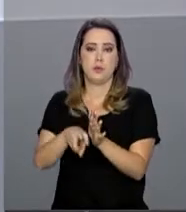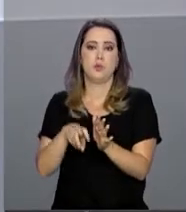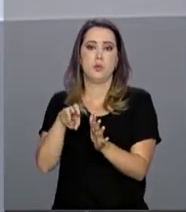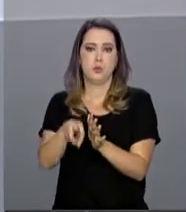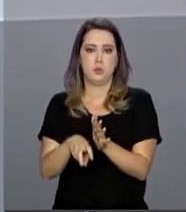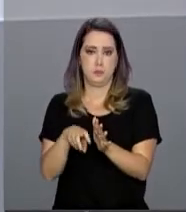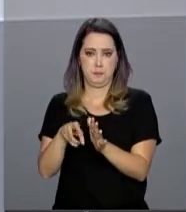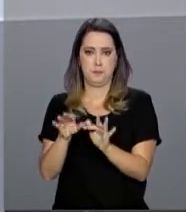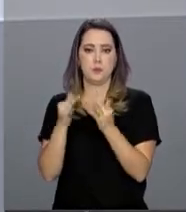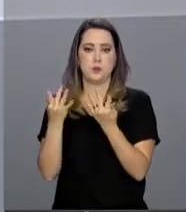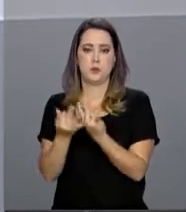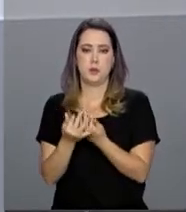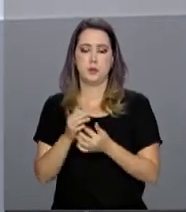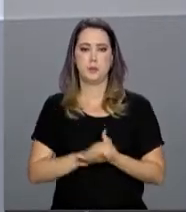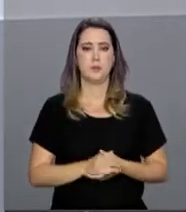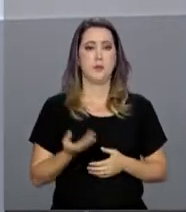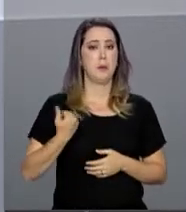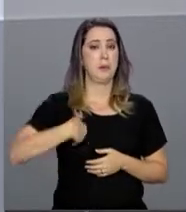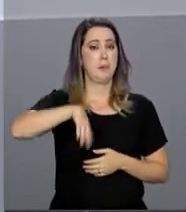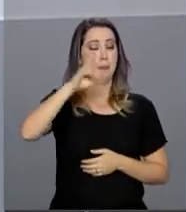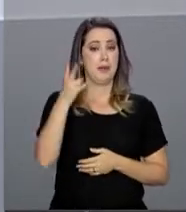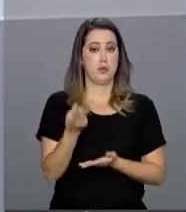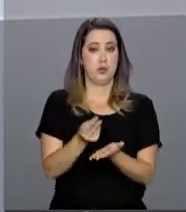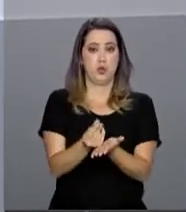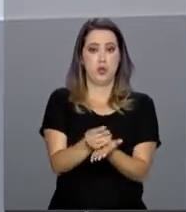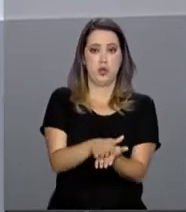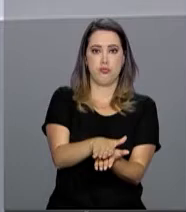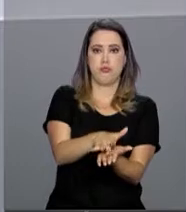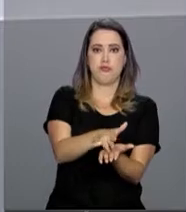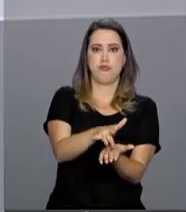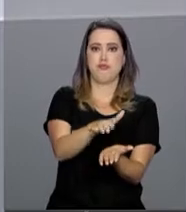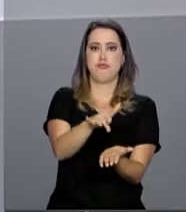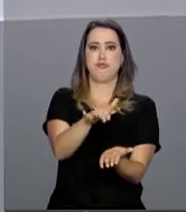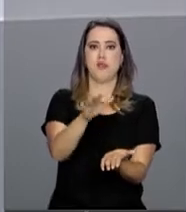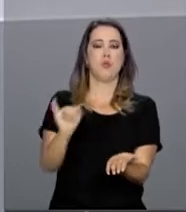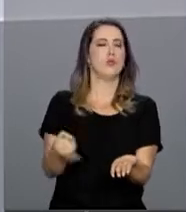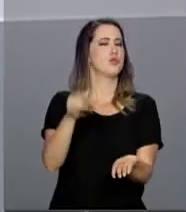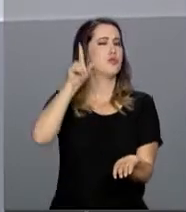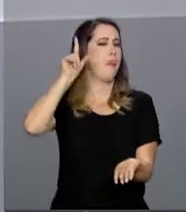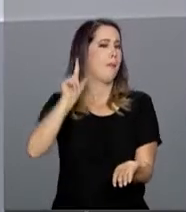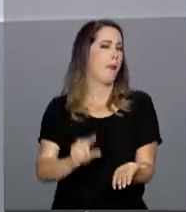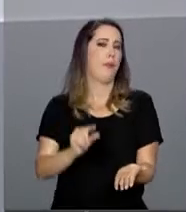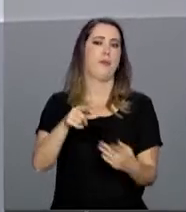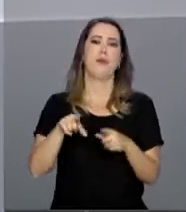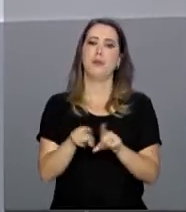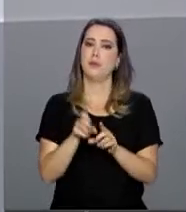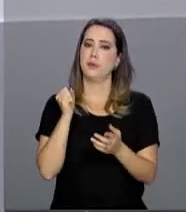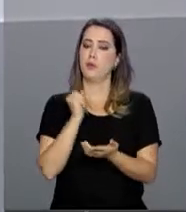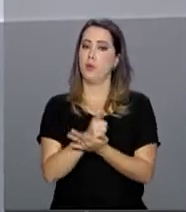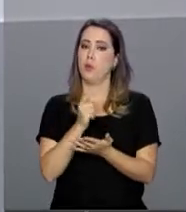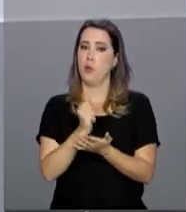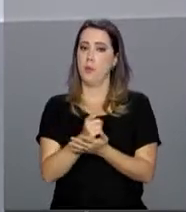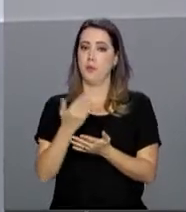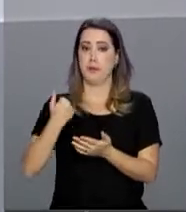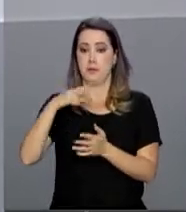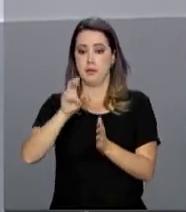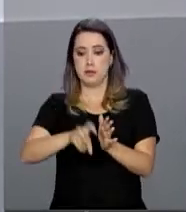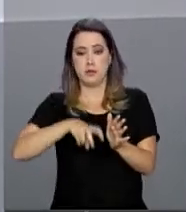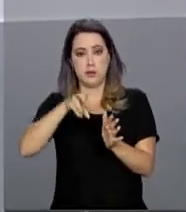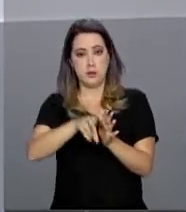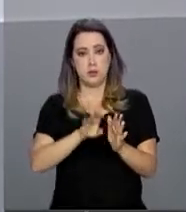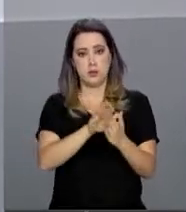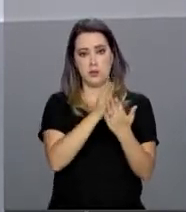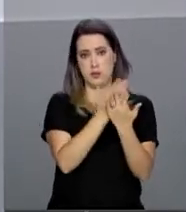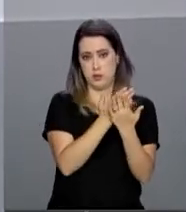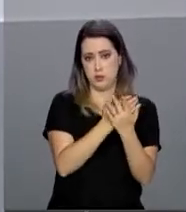além de aumentar o crédito disponível com taxas de juros ainda mais baixas de ampliar a compra de pequenos agricultores para escolas e